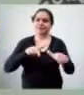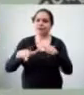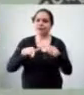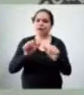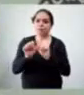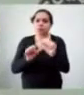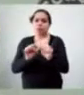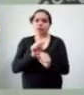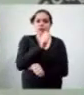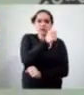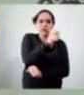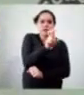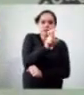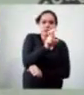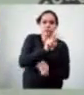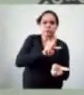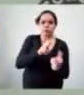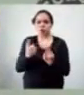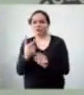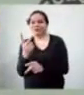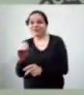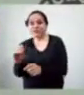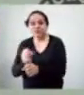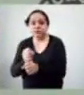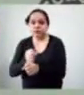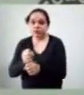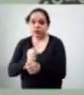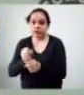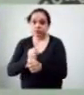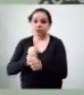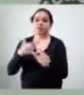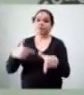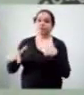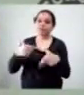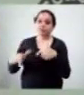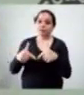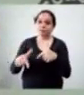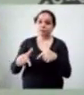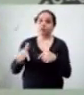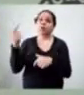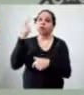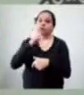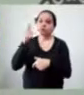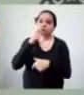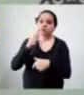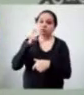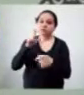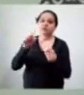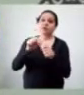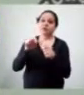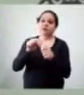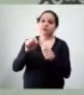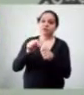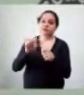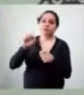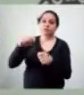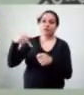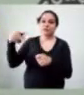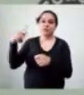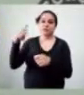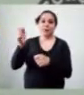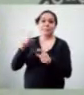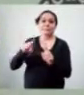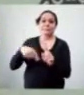para 20 anos de contribuições à Previdência Social para poder se elegerem, além da idade, a receberem